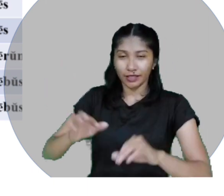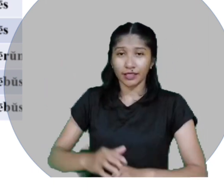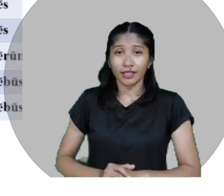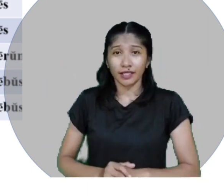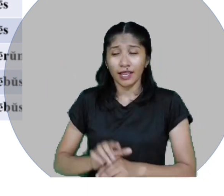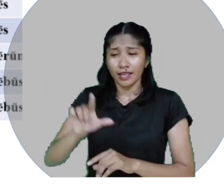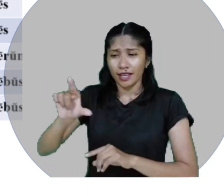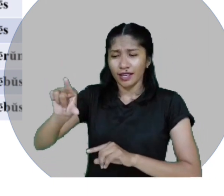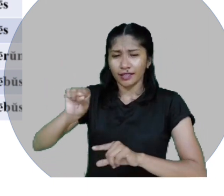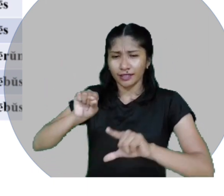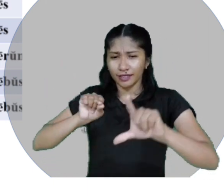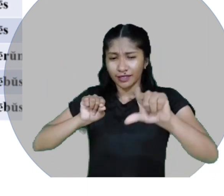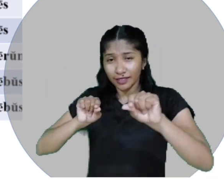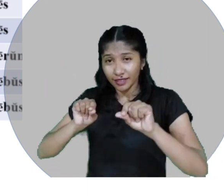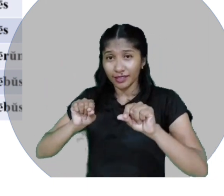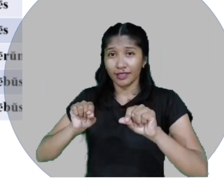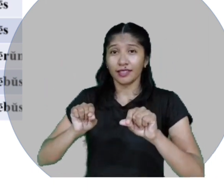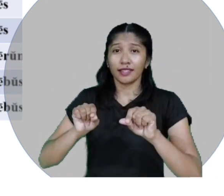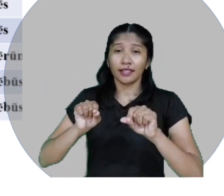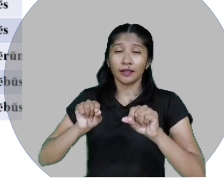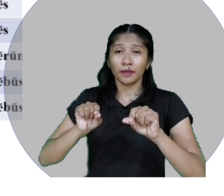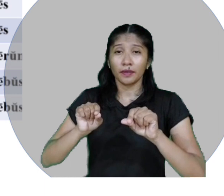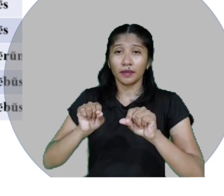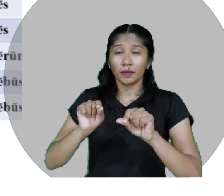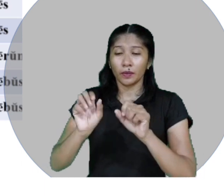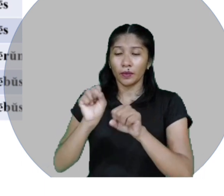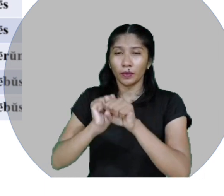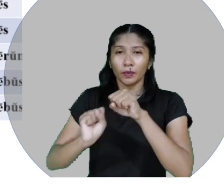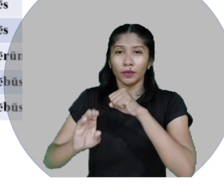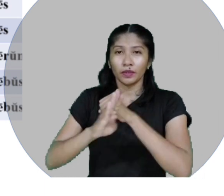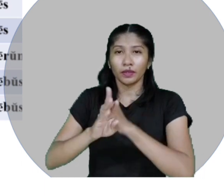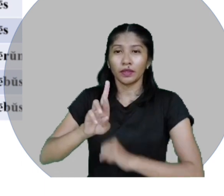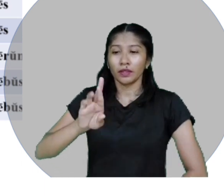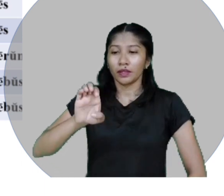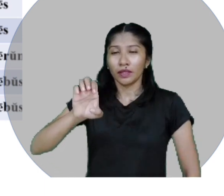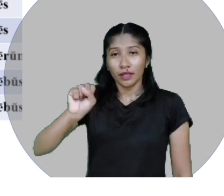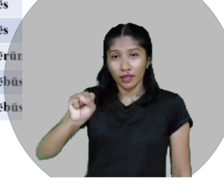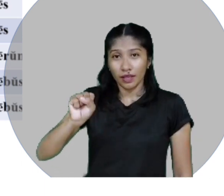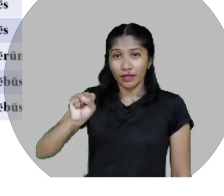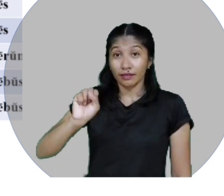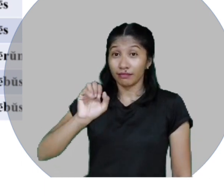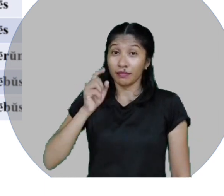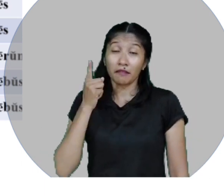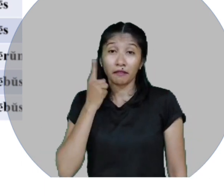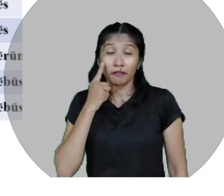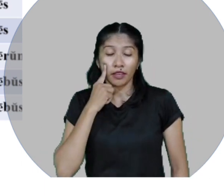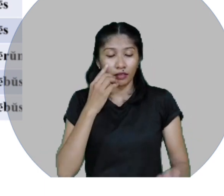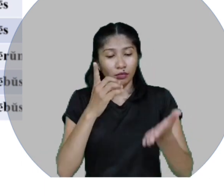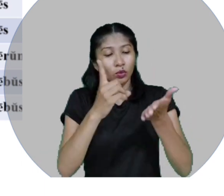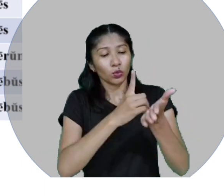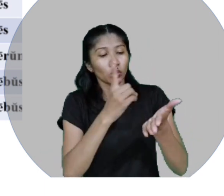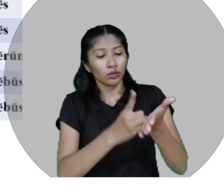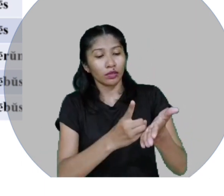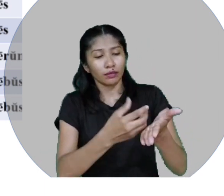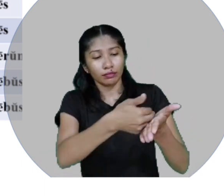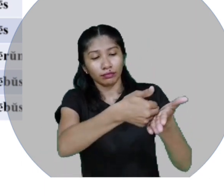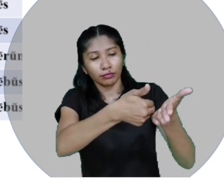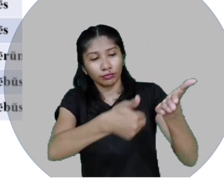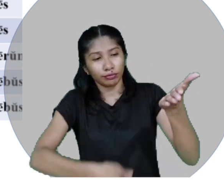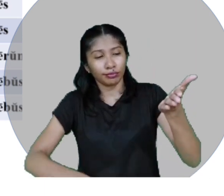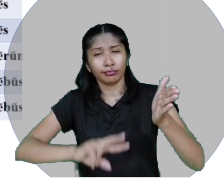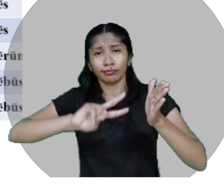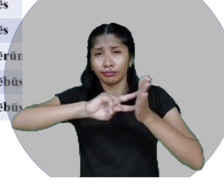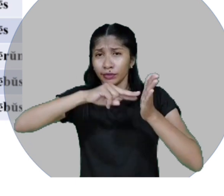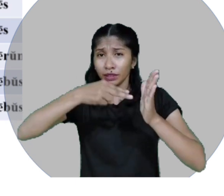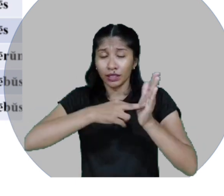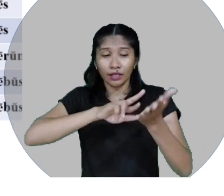substantivo res, que, se observarmos bem no dicionário, pode ter muitos significados, e vamos explorá-los